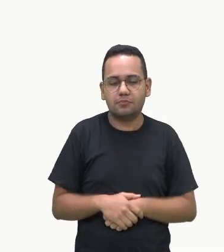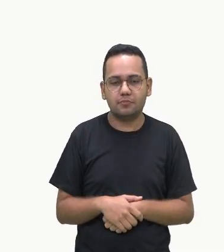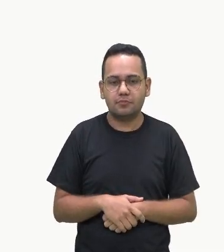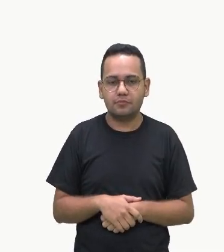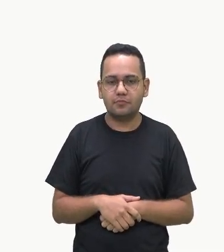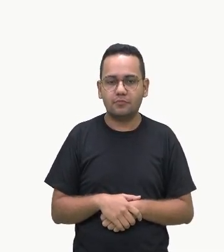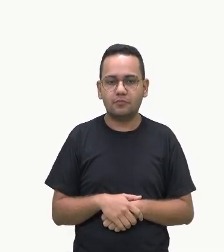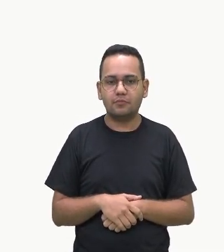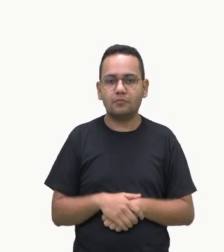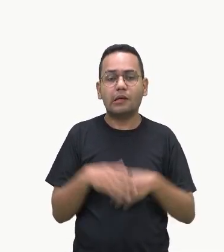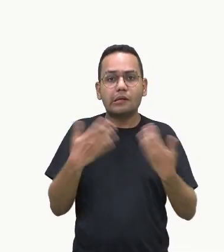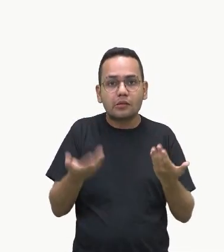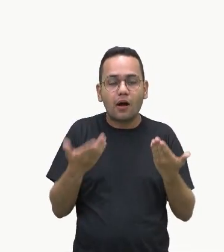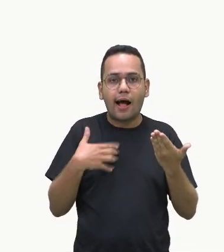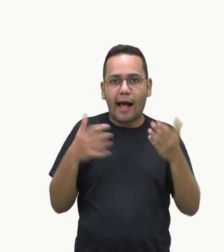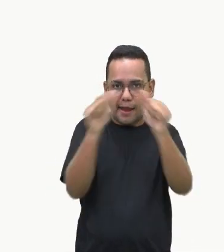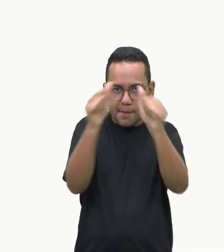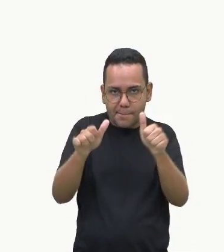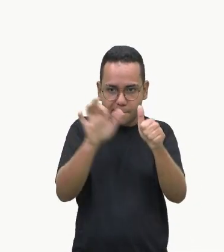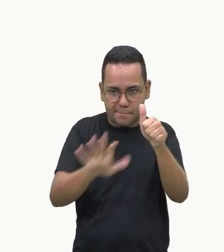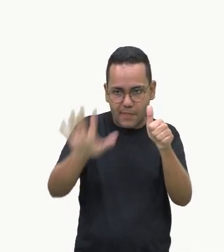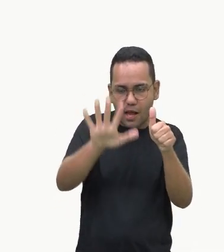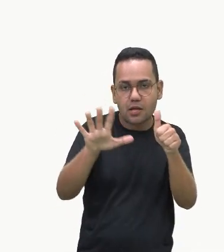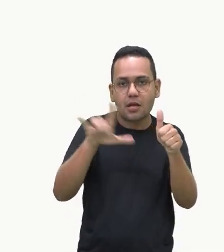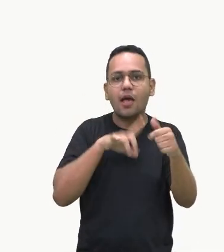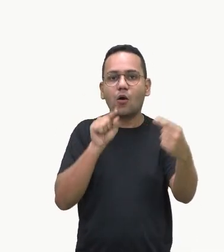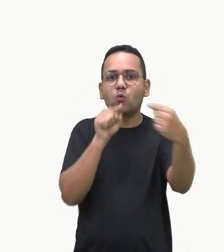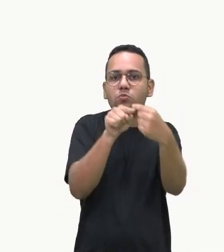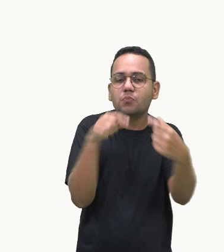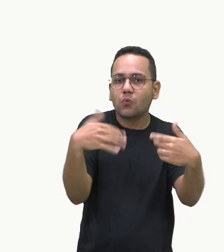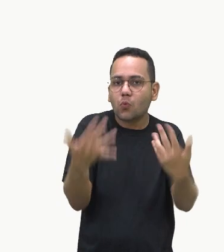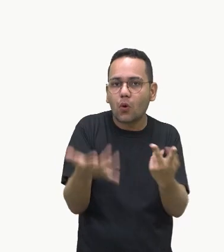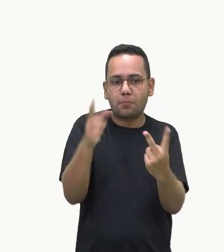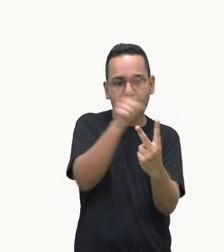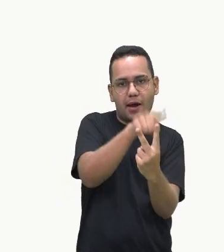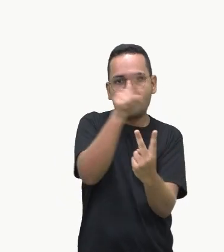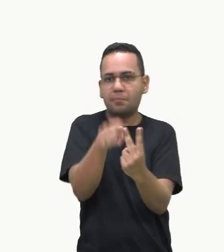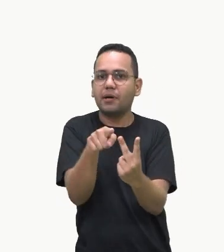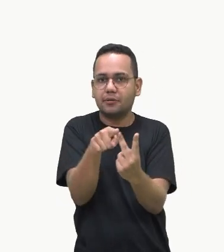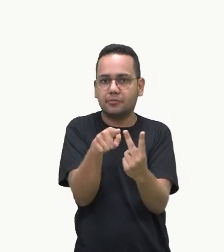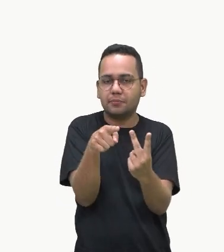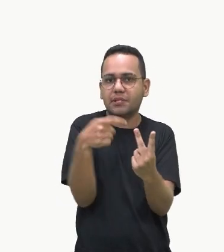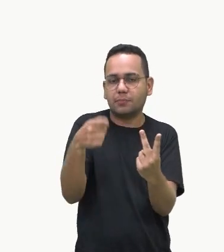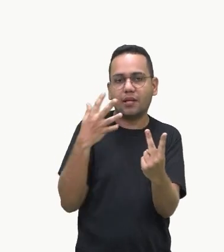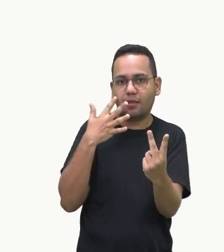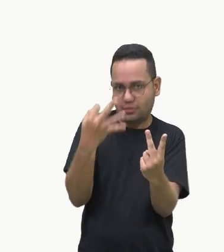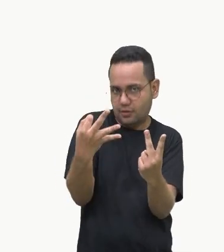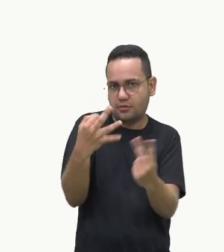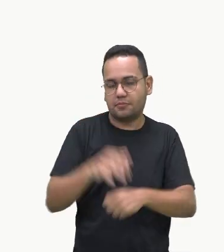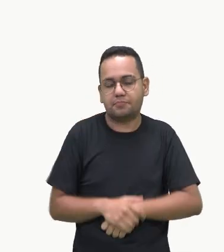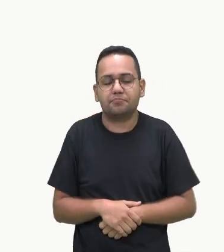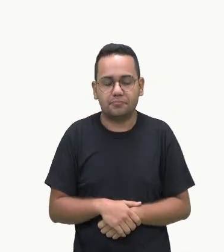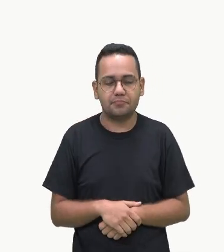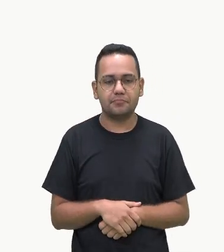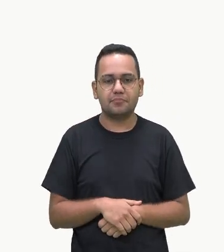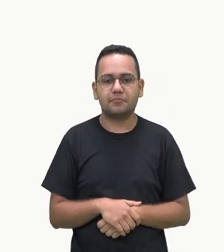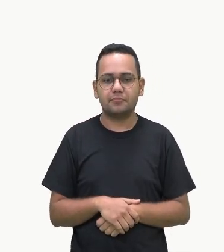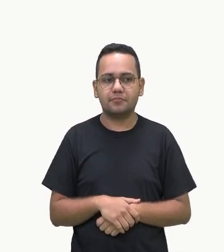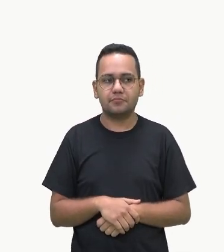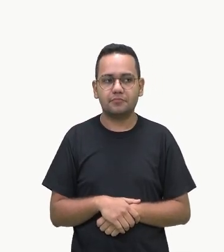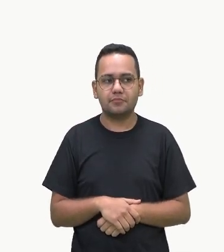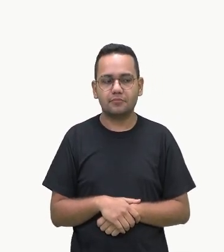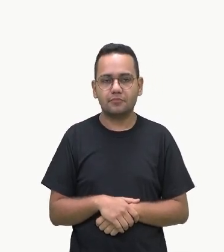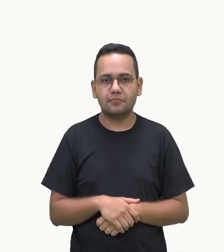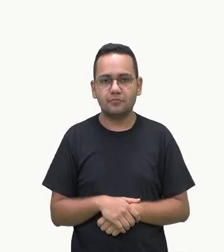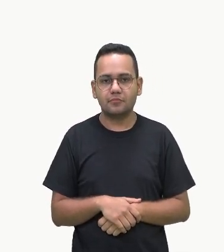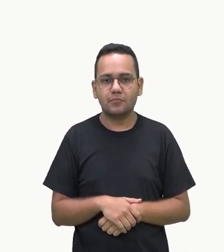que está diante de nós é um polígono convexo ou um polígono côncavo. Quando eu tenho um polígono convexo,